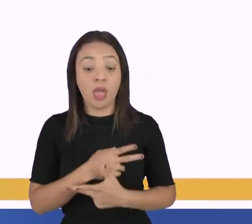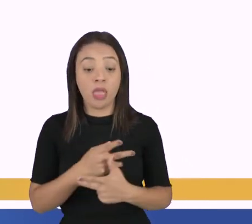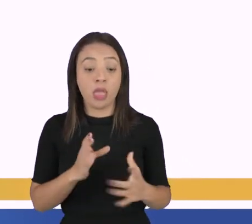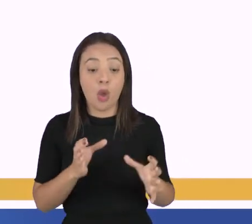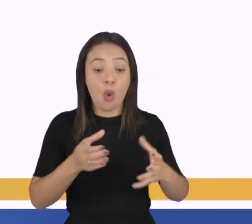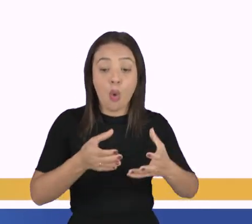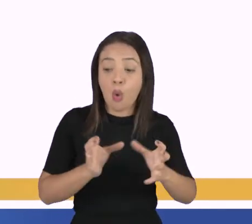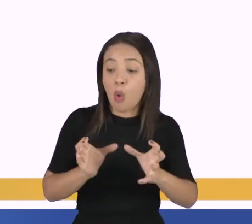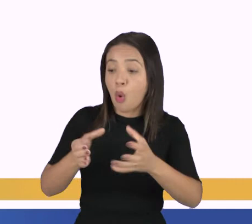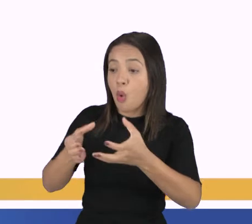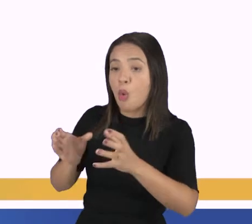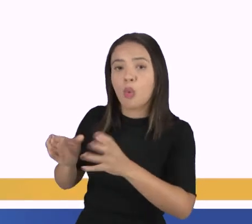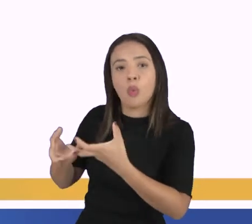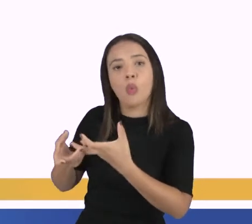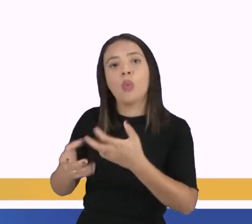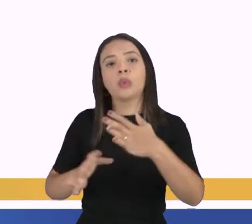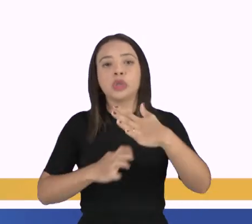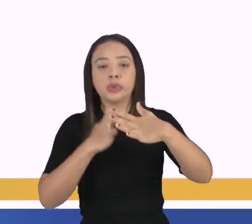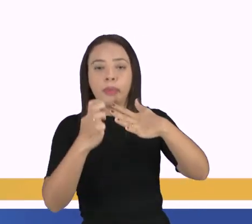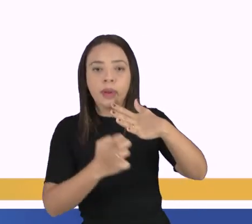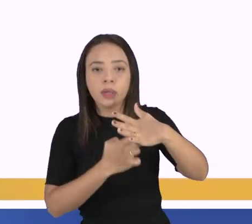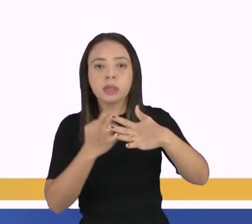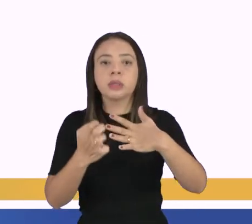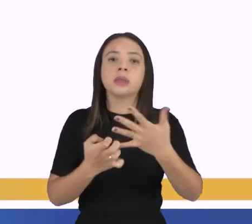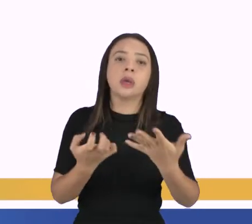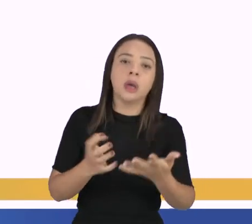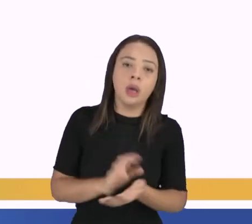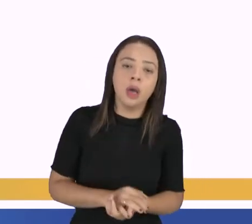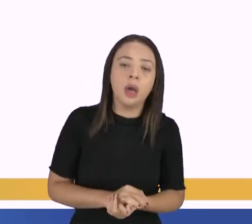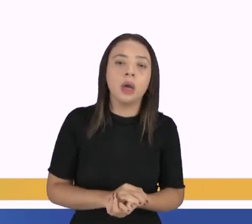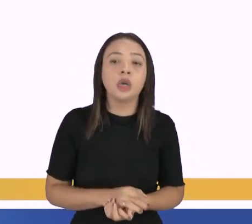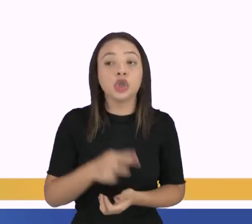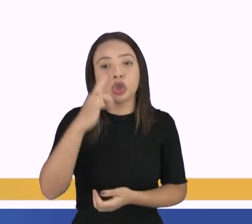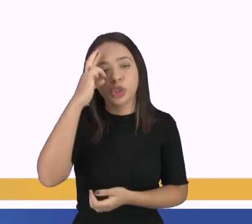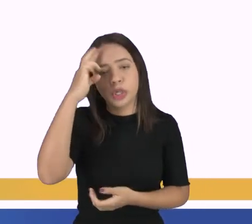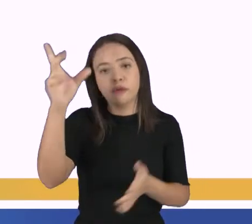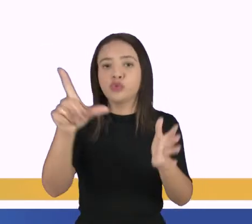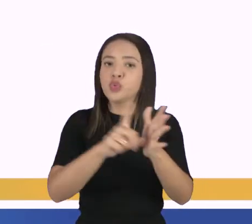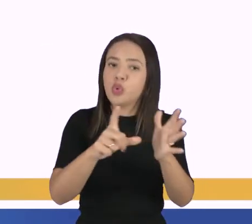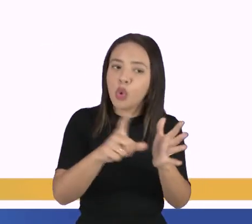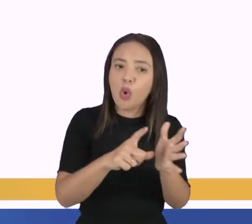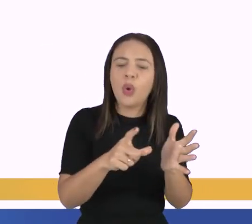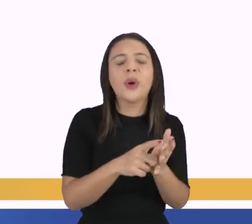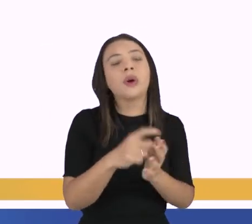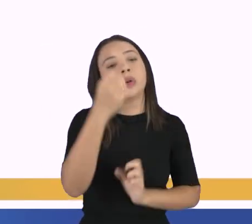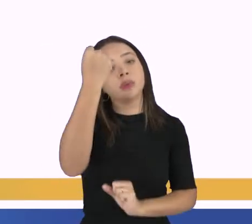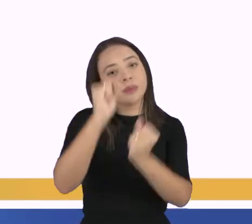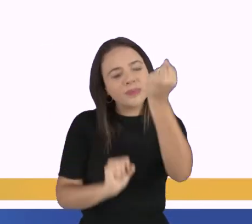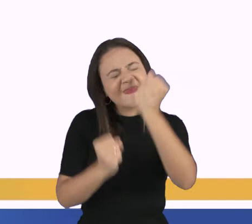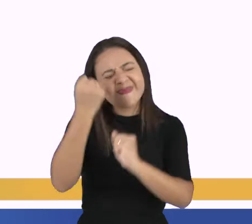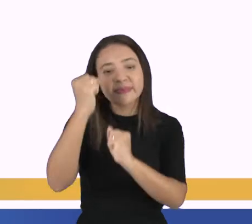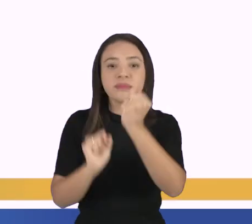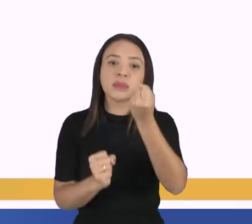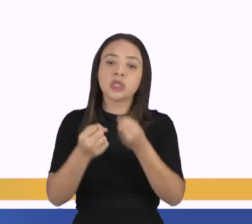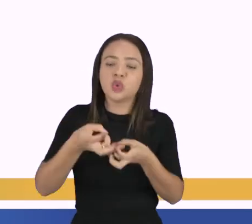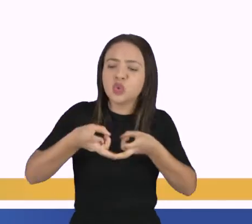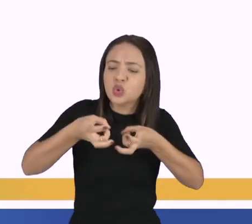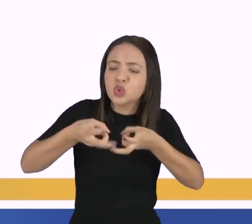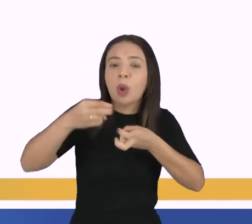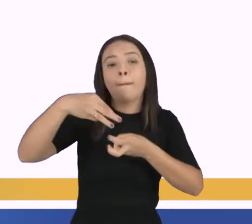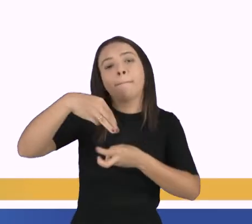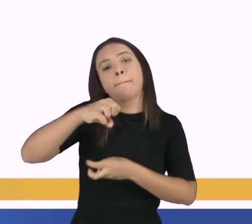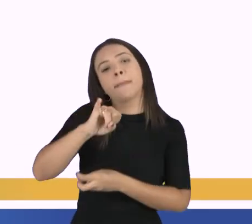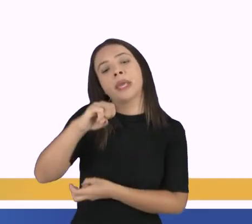né, empresariais são donos de várias fábricas, lojas, né, extração mineral e assim por